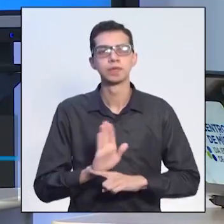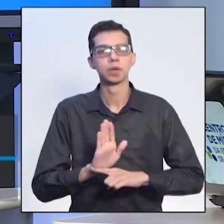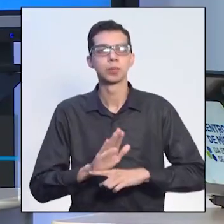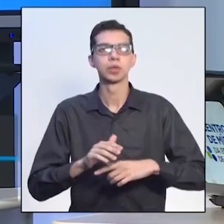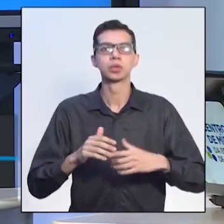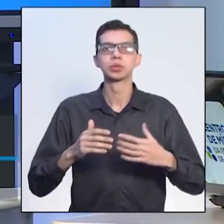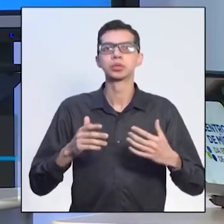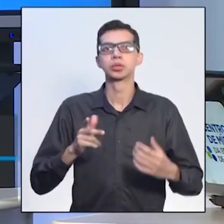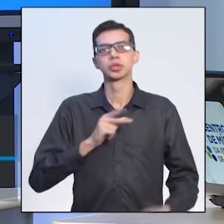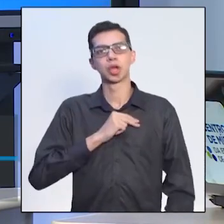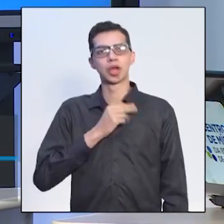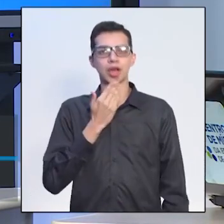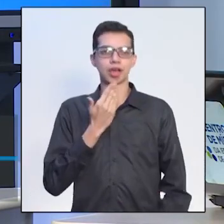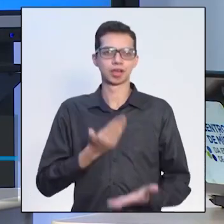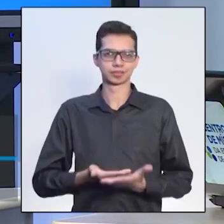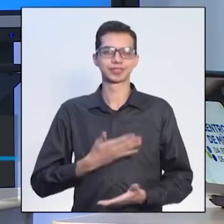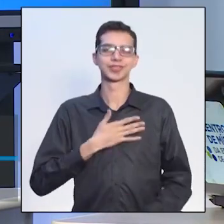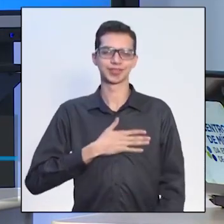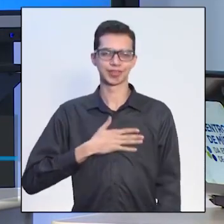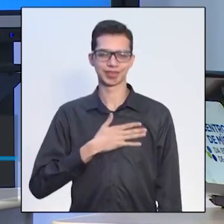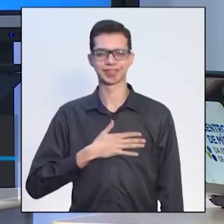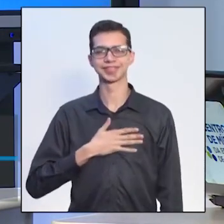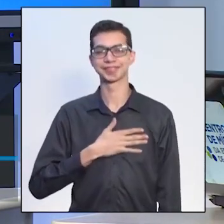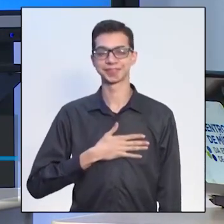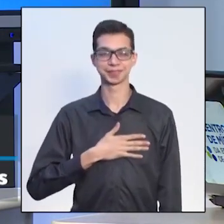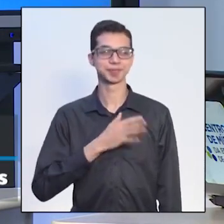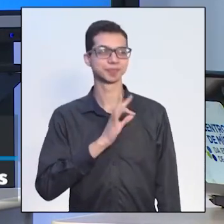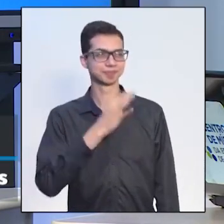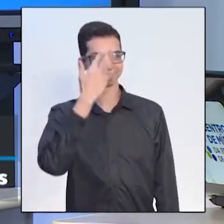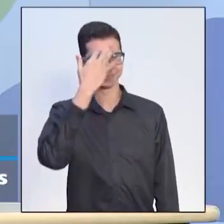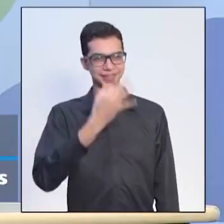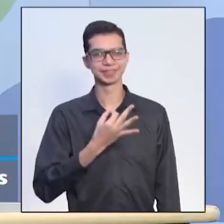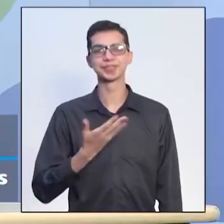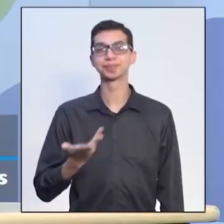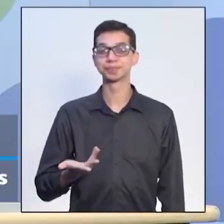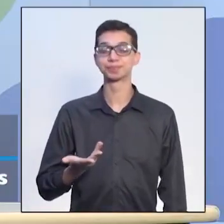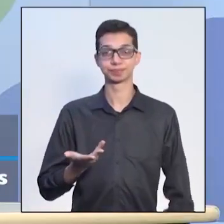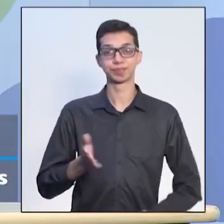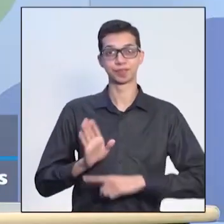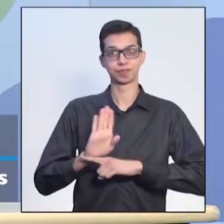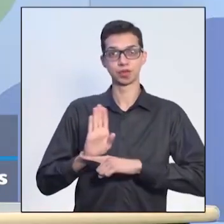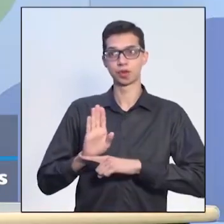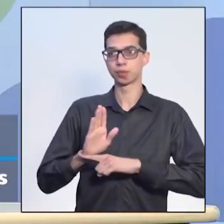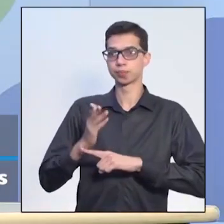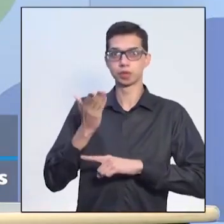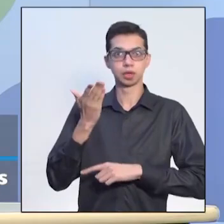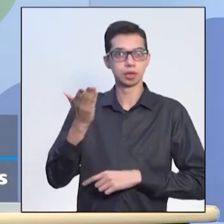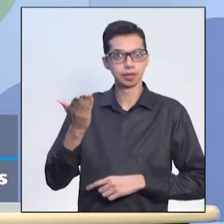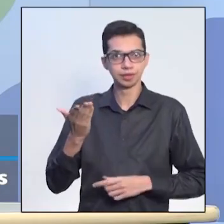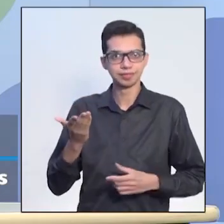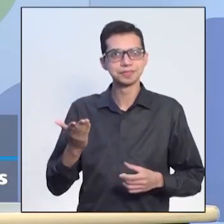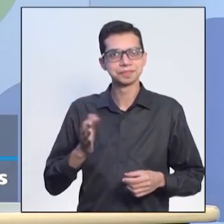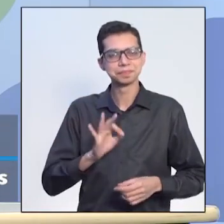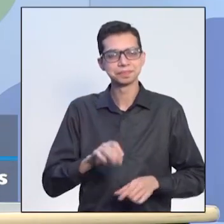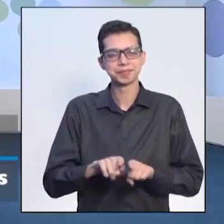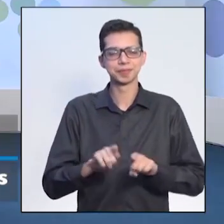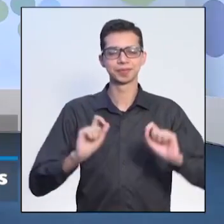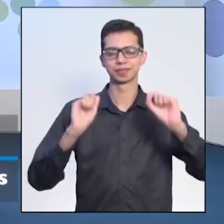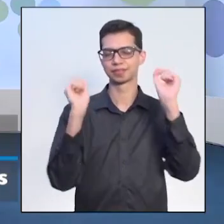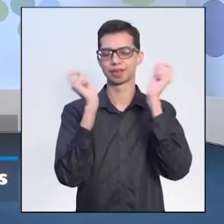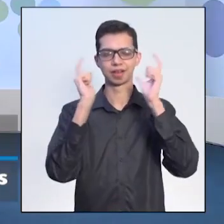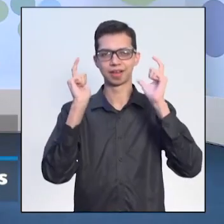disse a entendi. impressão, você Eu parar entendi, aí. eu entendi. Muito, Meu, mano, que que filme foi filme esse? é Né? esse? Que filme Eu é também esse? tenho esses Né? impactos, assim. Então, tem alguns vlogs,